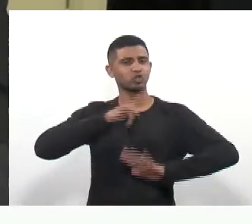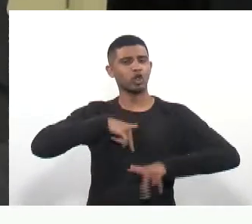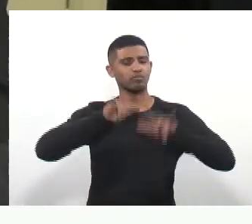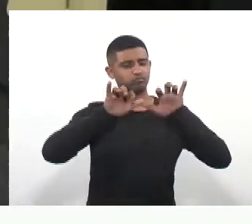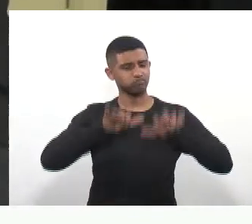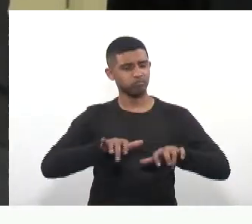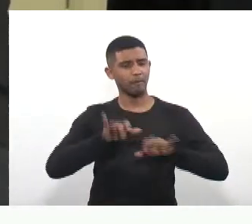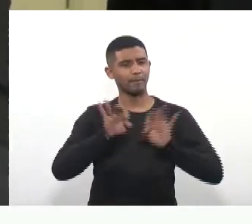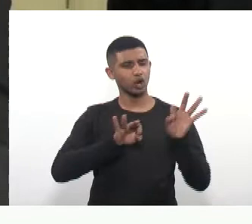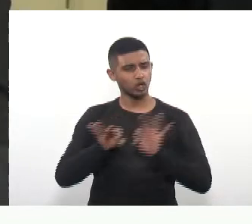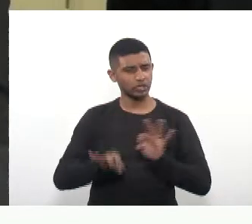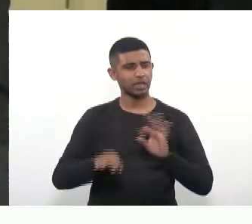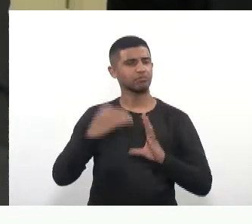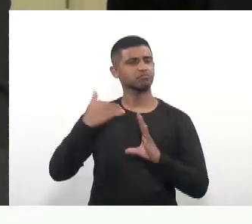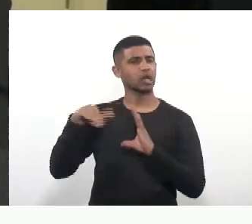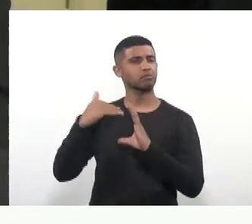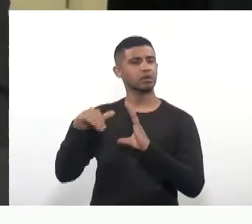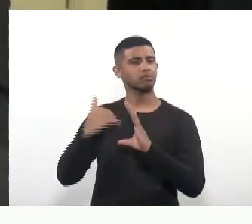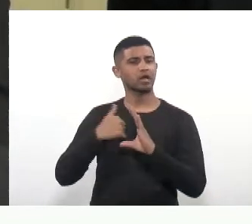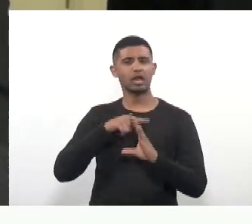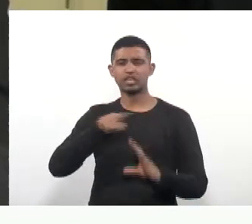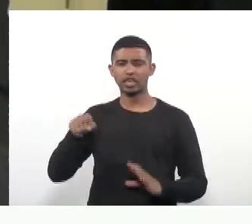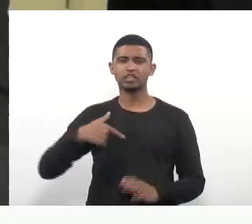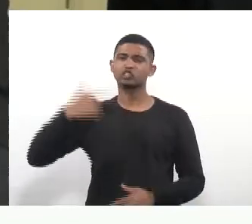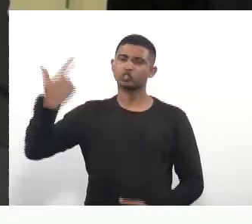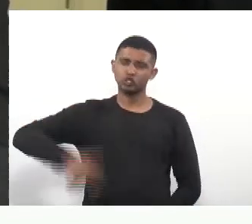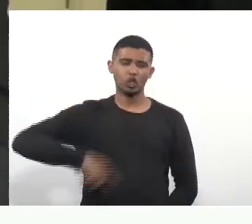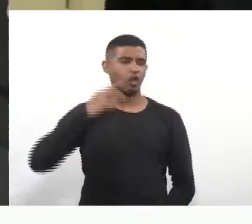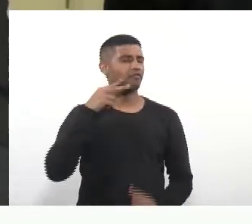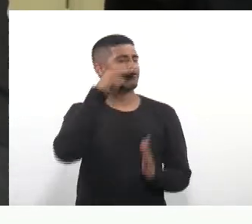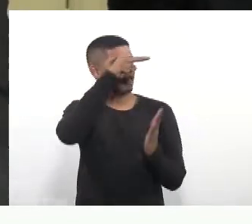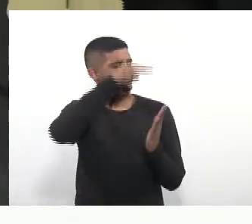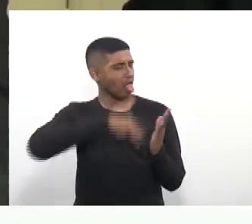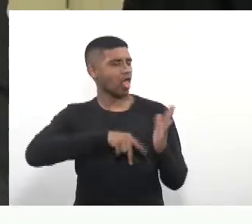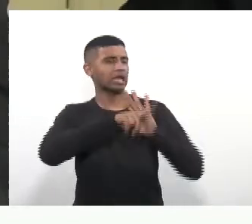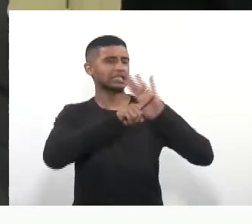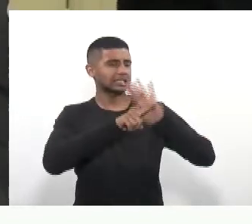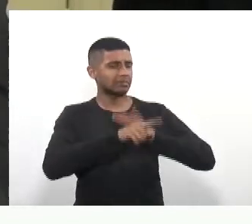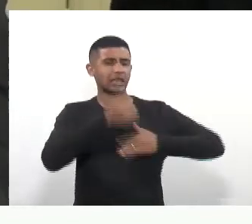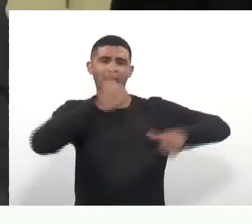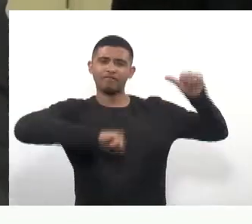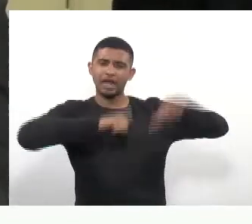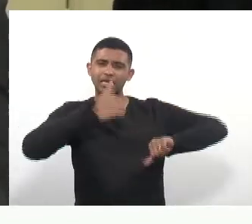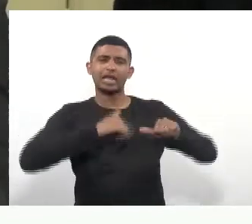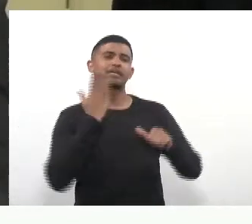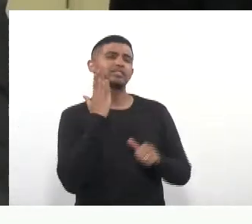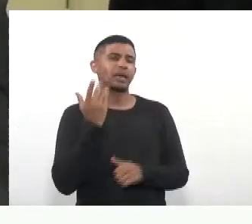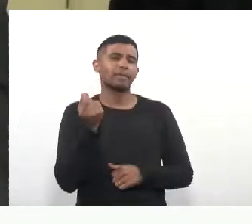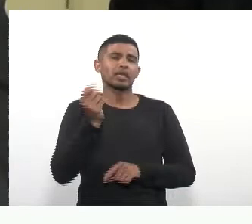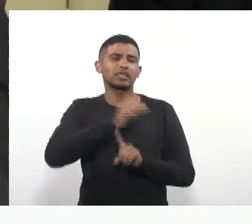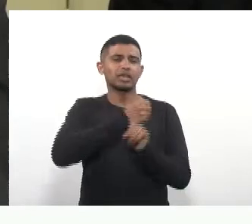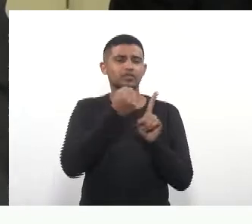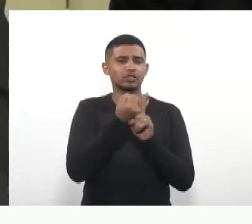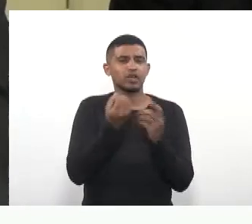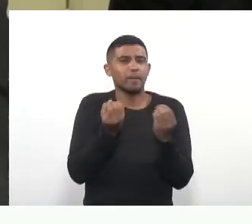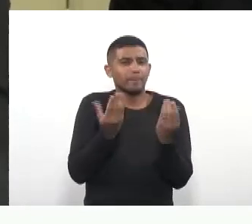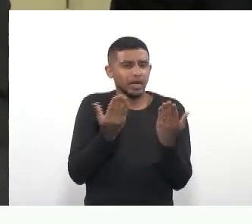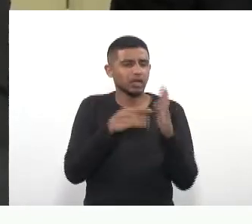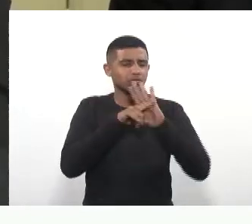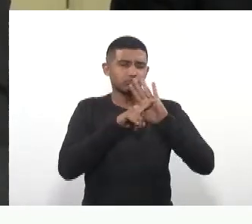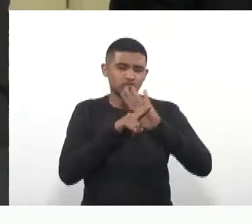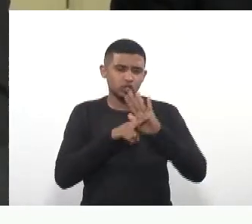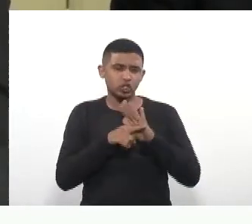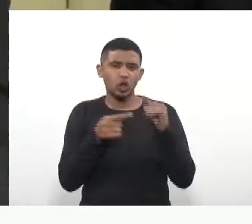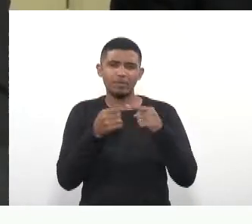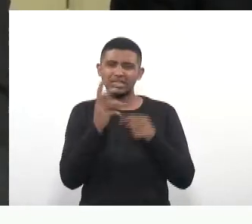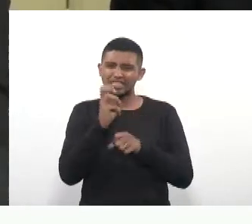esses processos que estão revendo todo o arcabouço e os critérios da tarifa social para a revisão quinquenal que